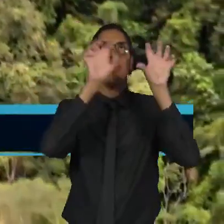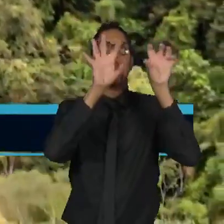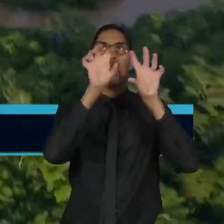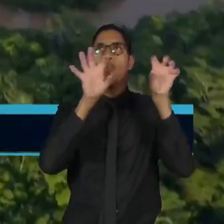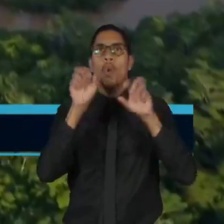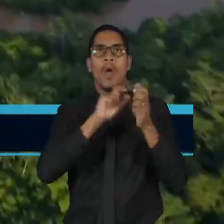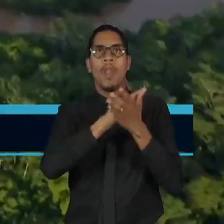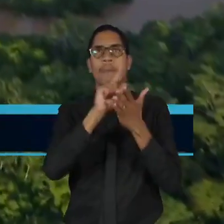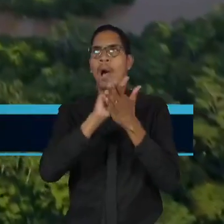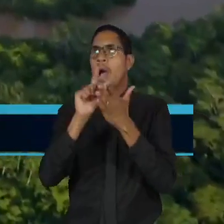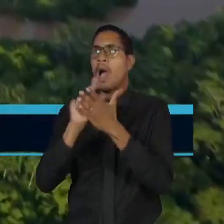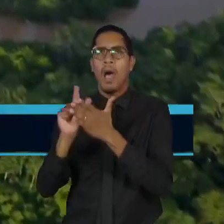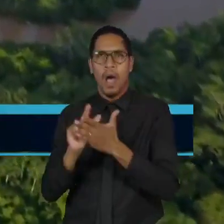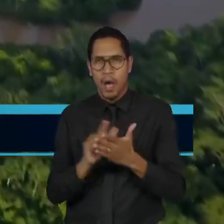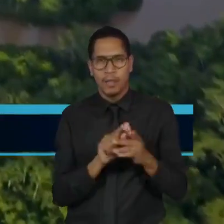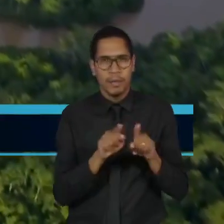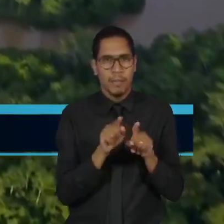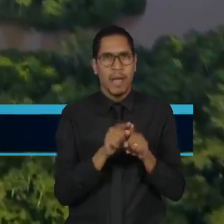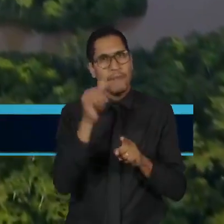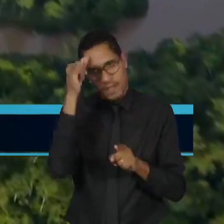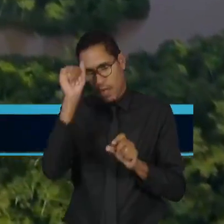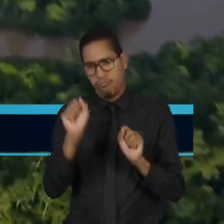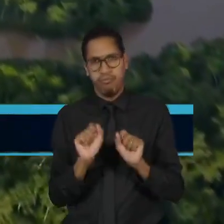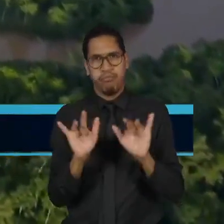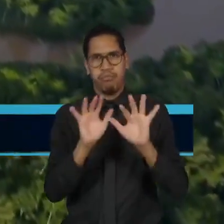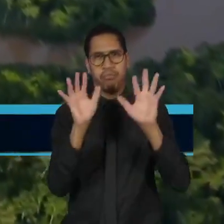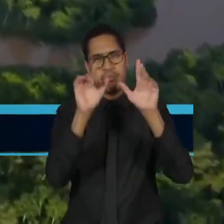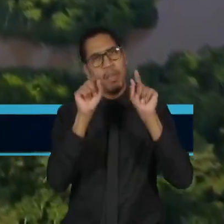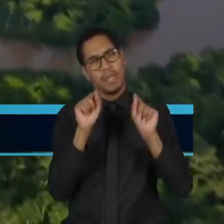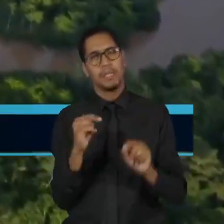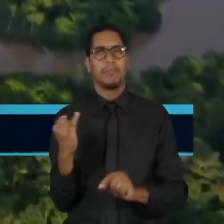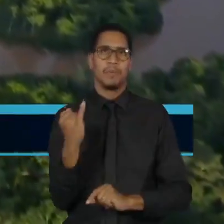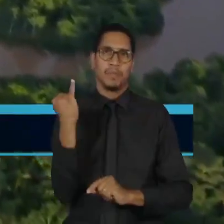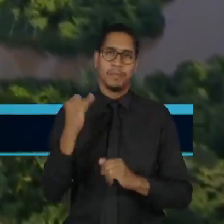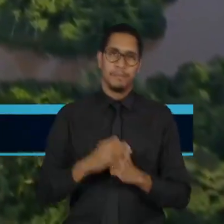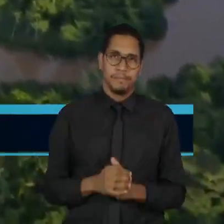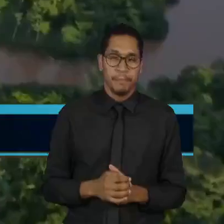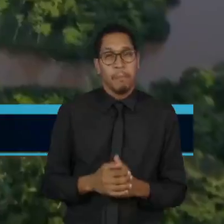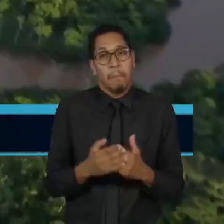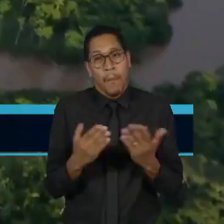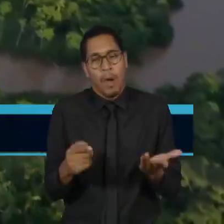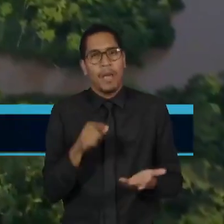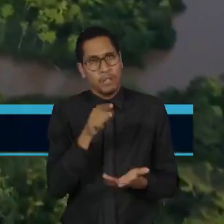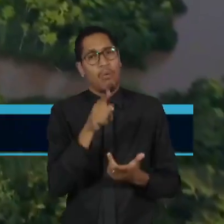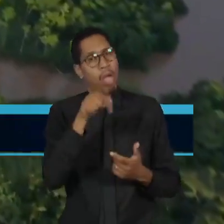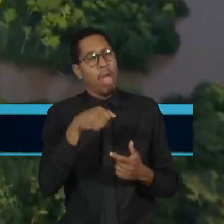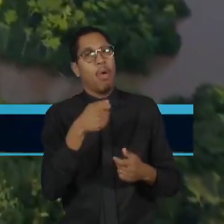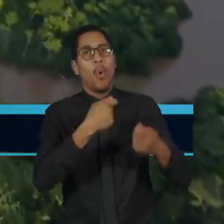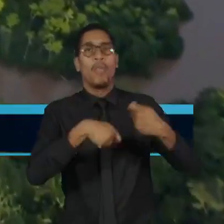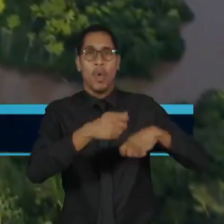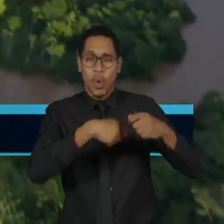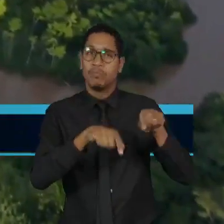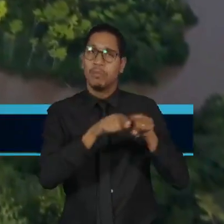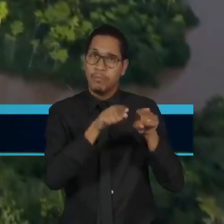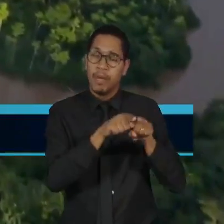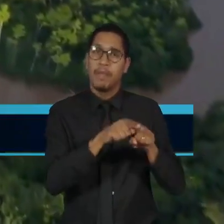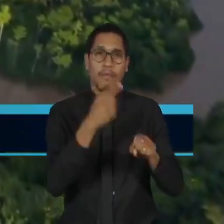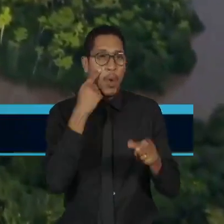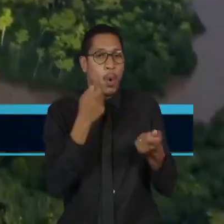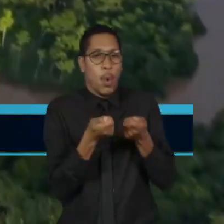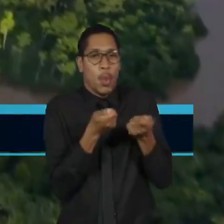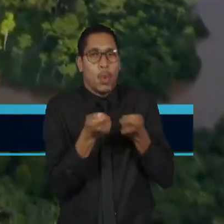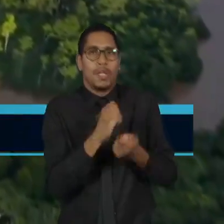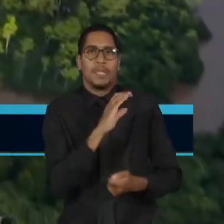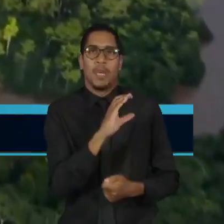essencial, né? Agora, é um mercado que está se estruturando ainda. O mercado não está regulado no Brasil, tem